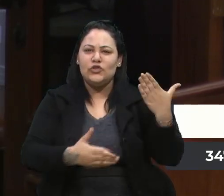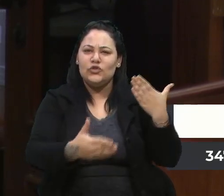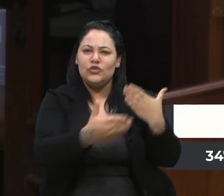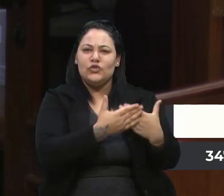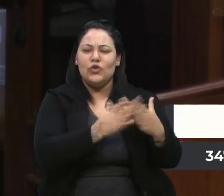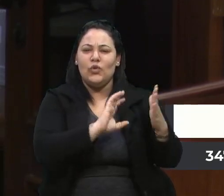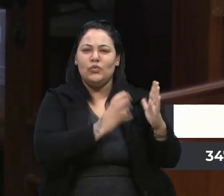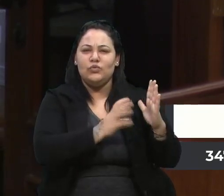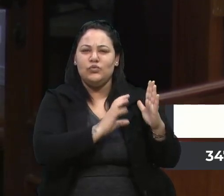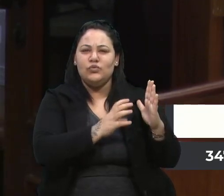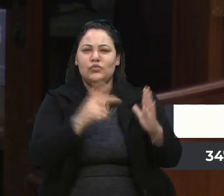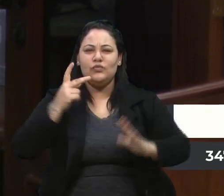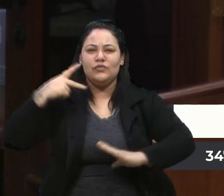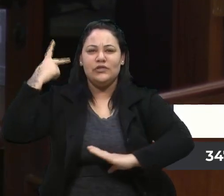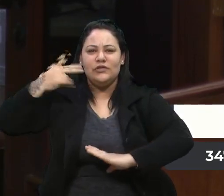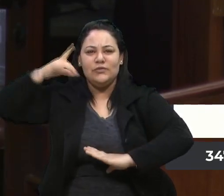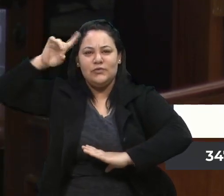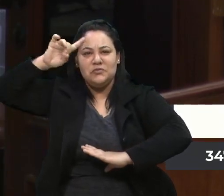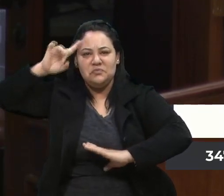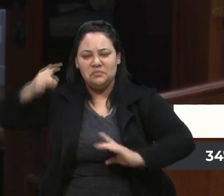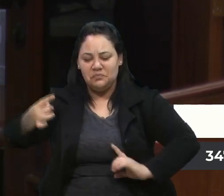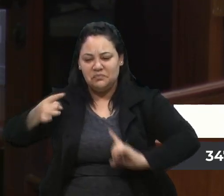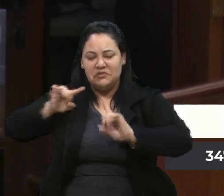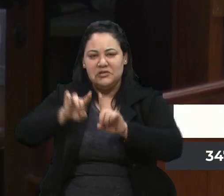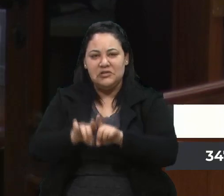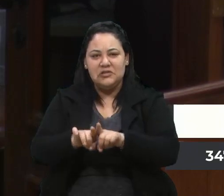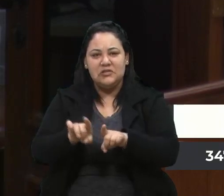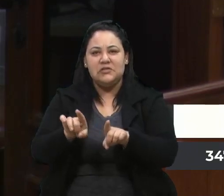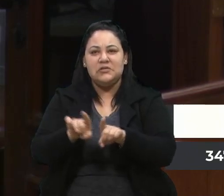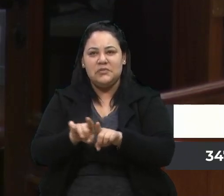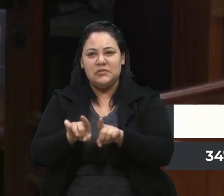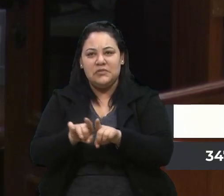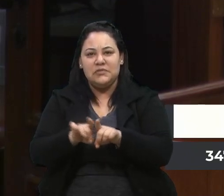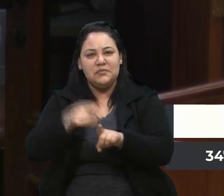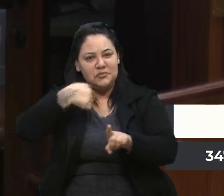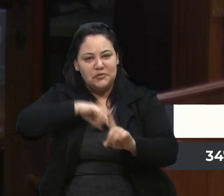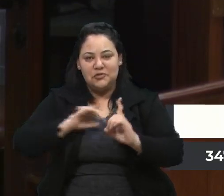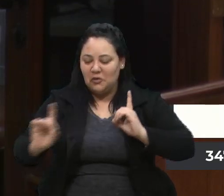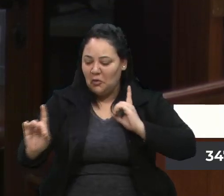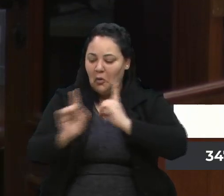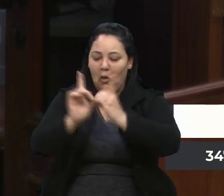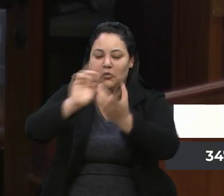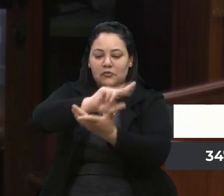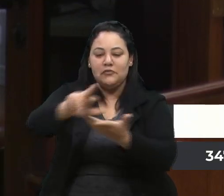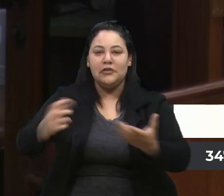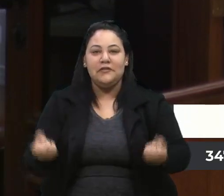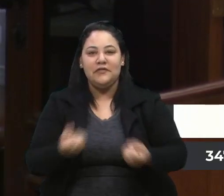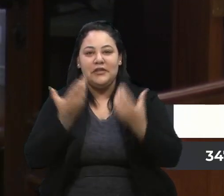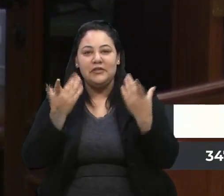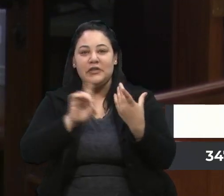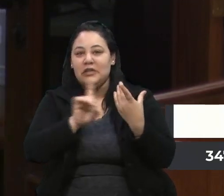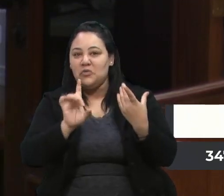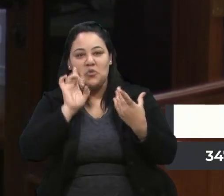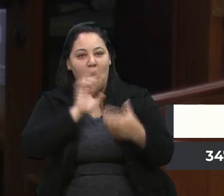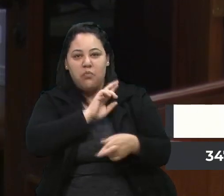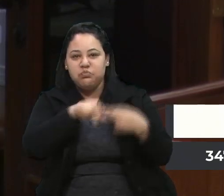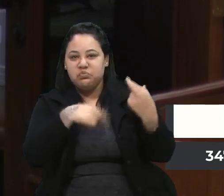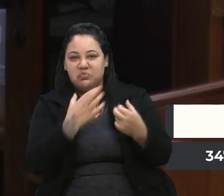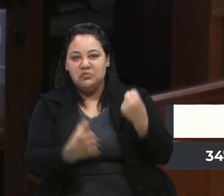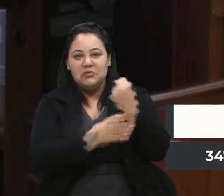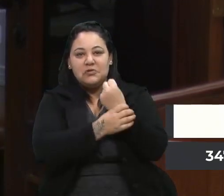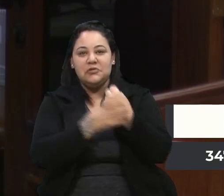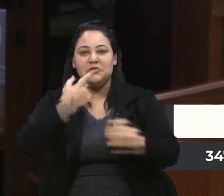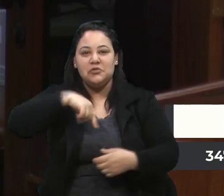nossos parceiros aqui no dia a dia, que nos encontram em vários eventos, não apenas na questão da segurança, o nosso muito bom